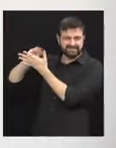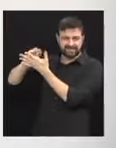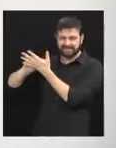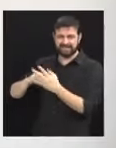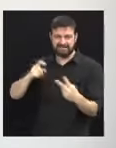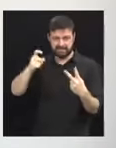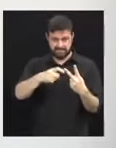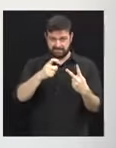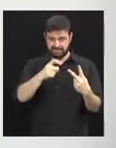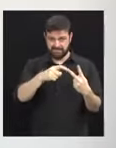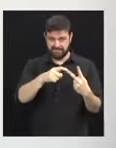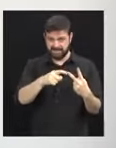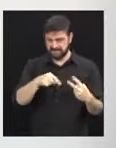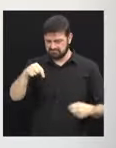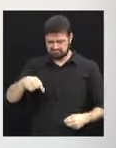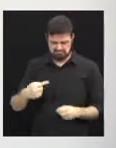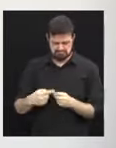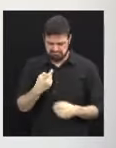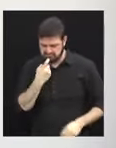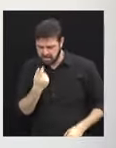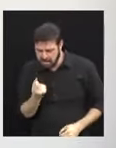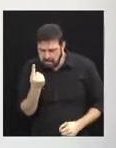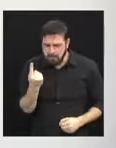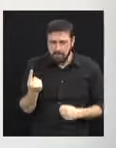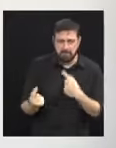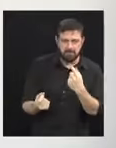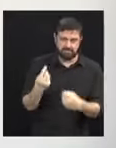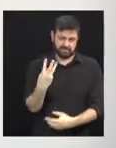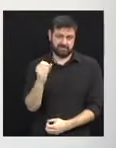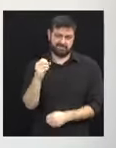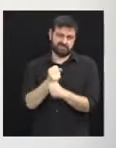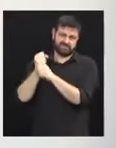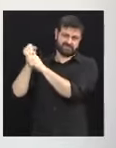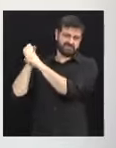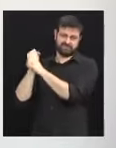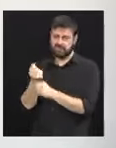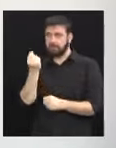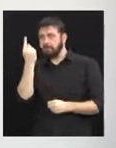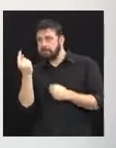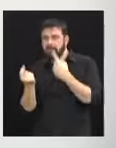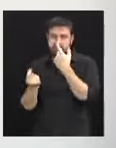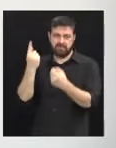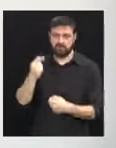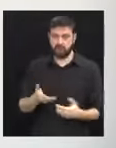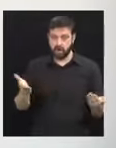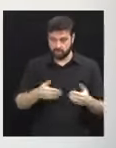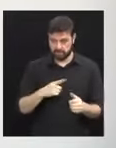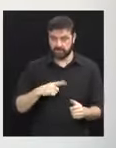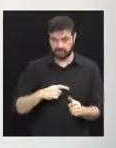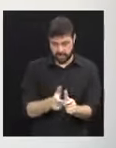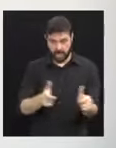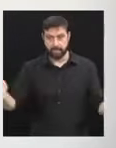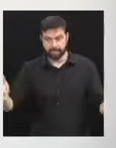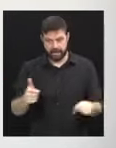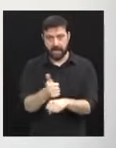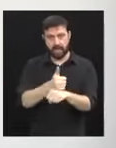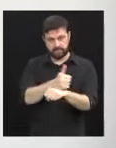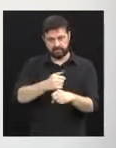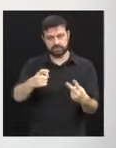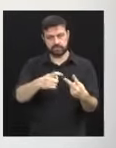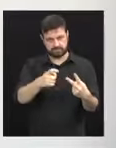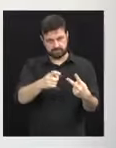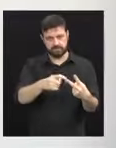Médico veterinário mesmo na cidade deveria, né, existir há 30 anos atrás, de 1, 2, né? Hoje as coisas estão bem maiores, assim, tudo